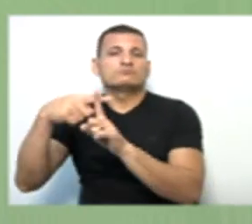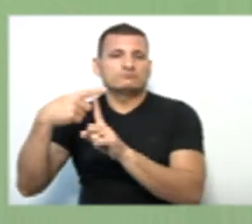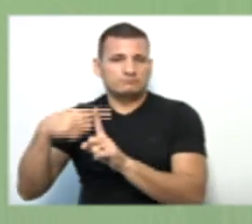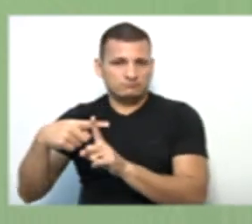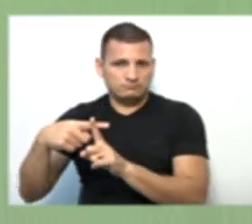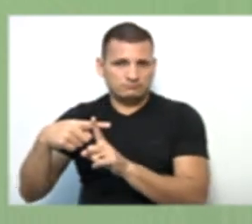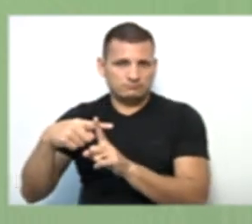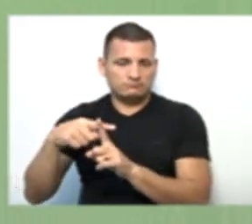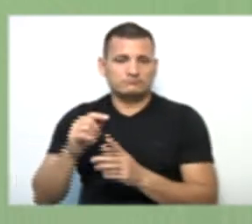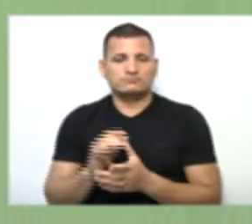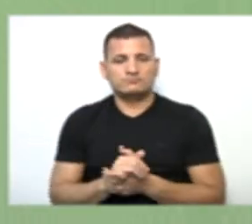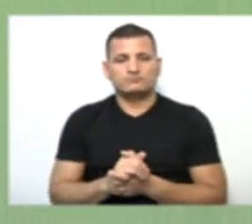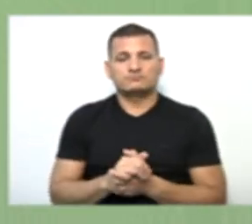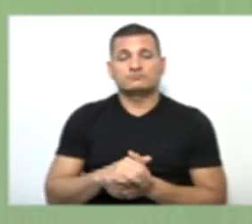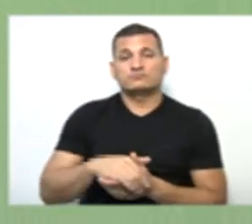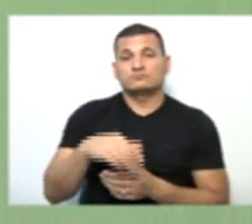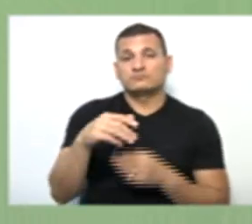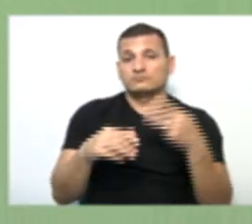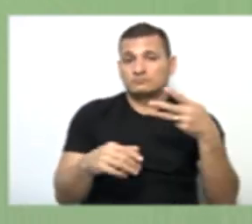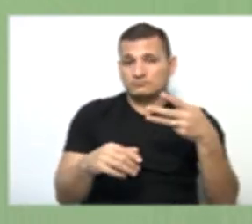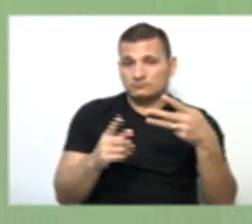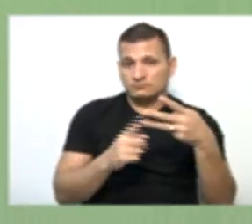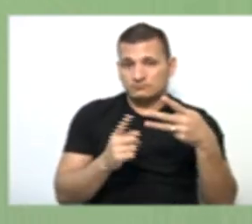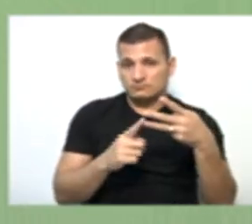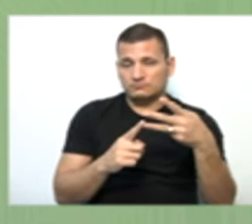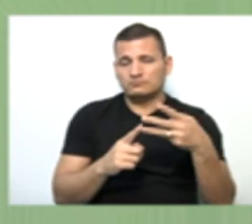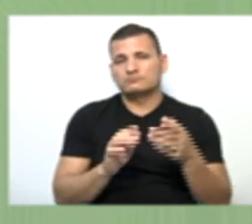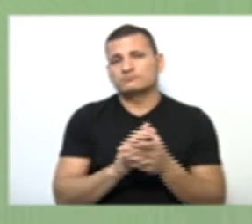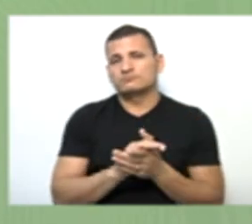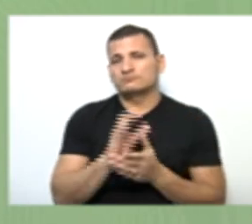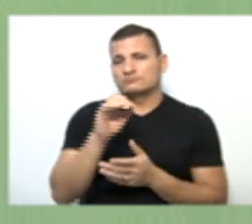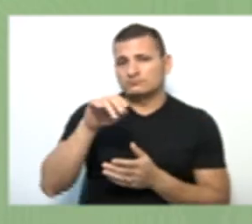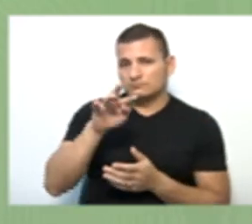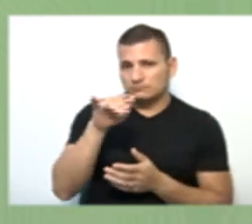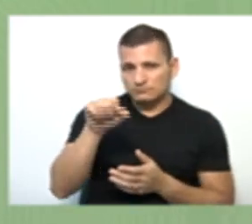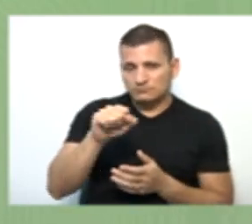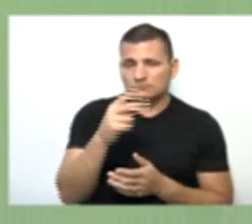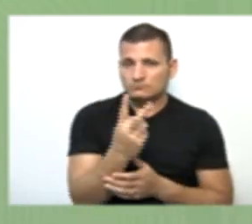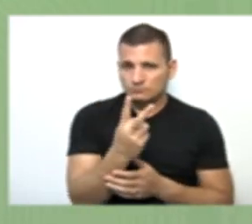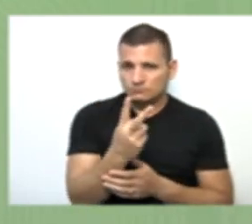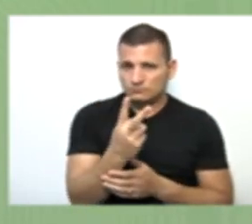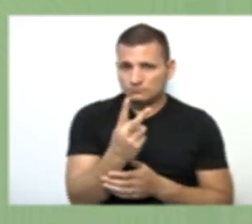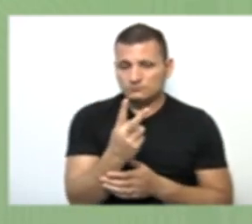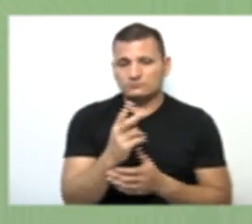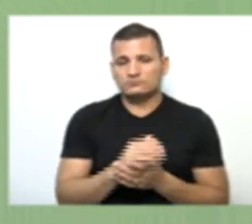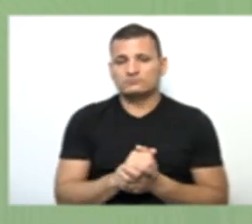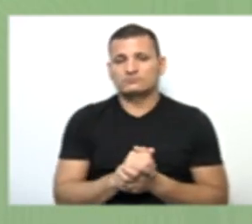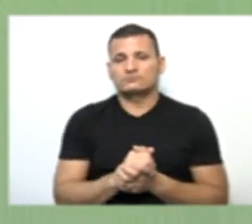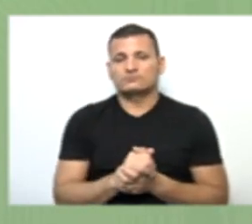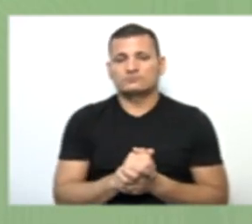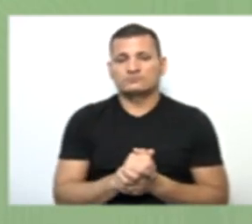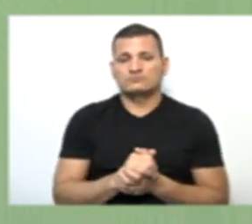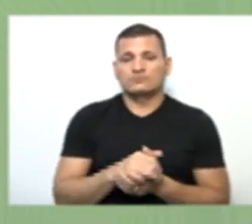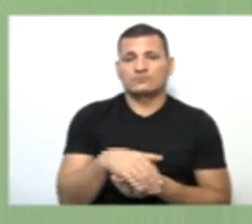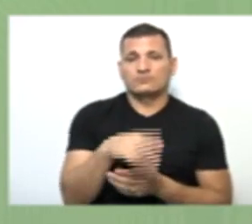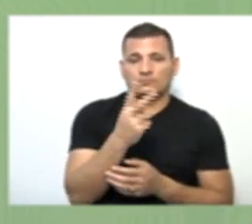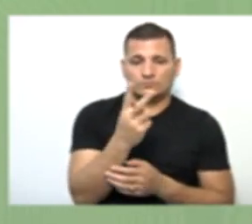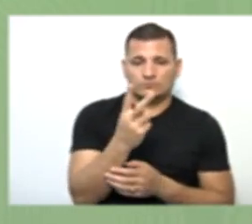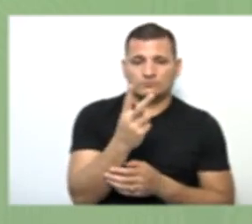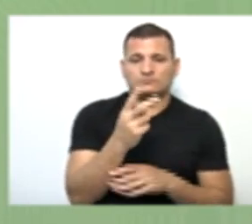Terceira fórmula: requer 2 contas devedoras e apenas uma conta